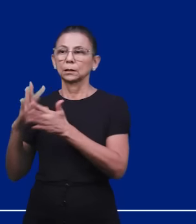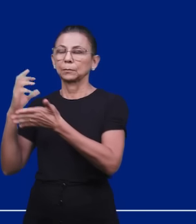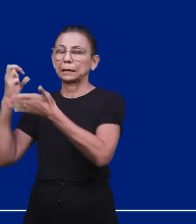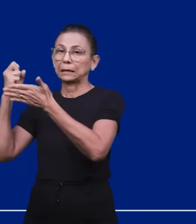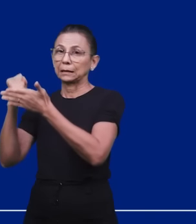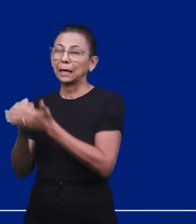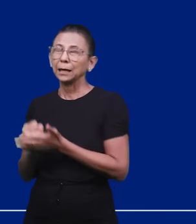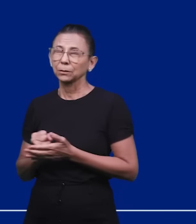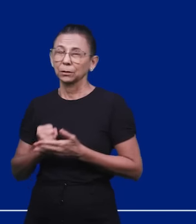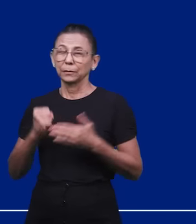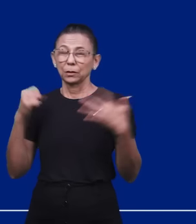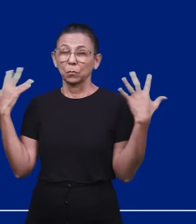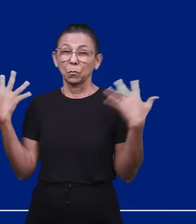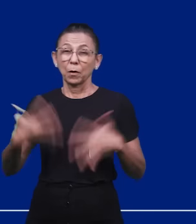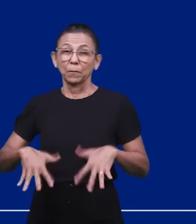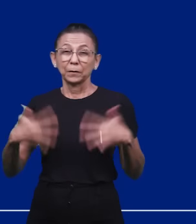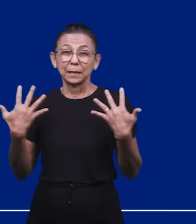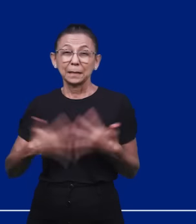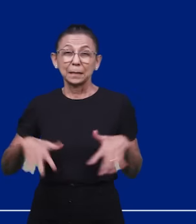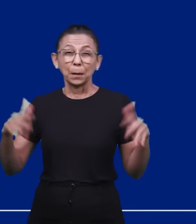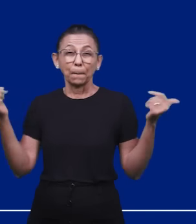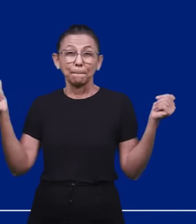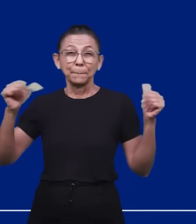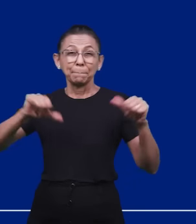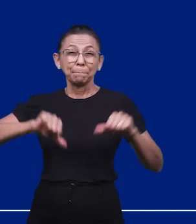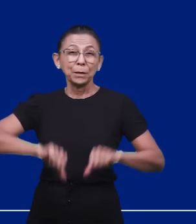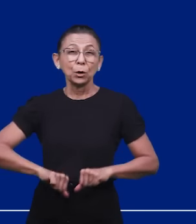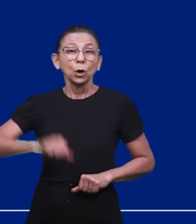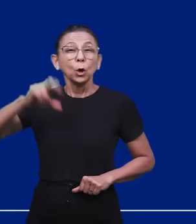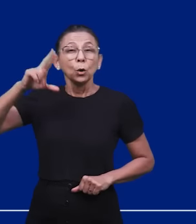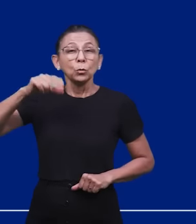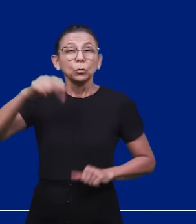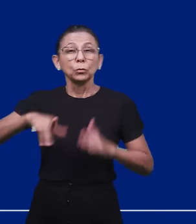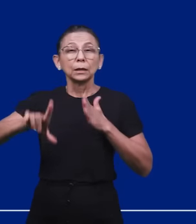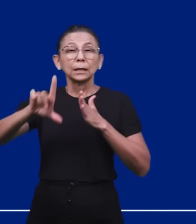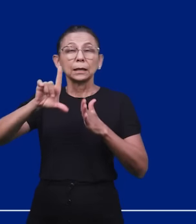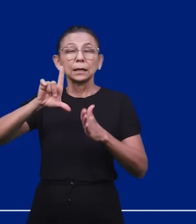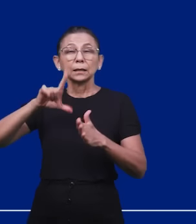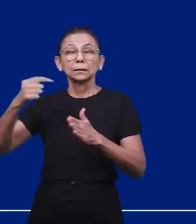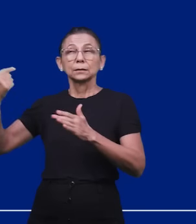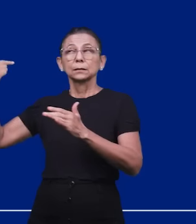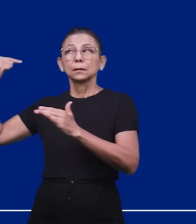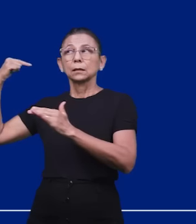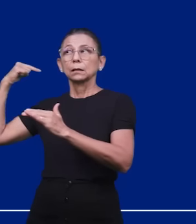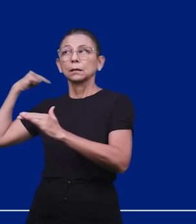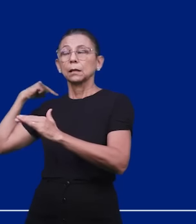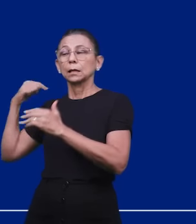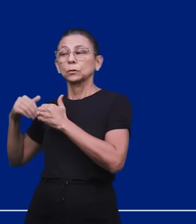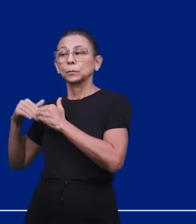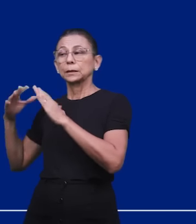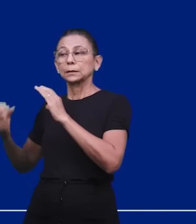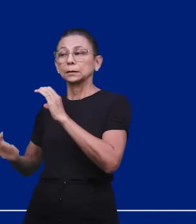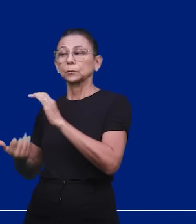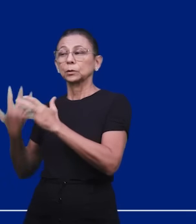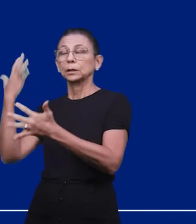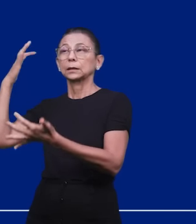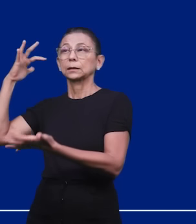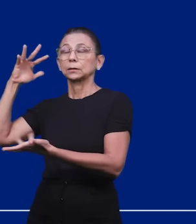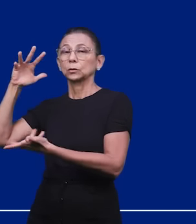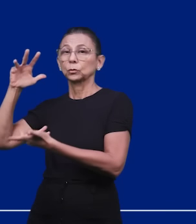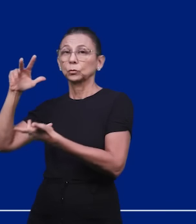tal qual nunca houve desde o princípio da criação que Deus criou até agora